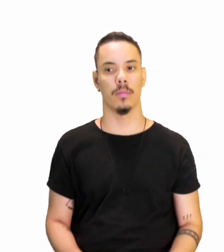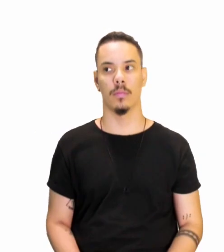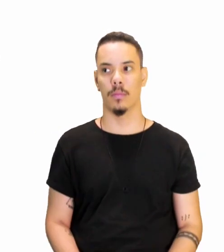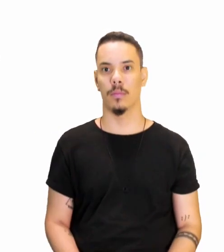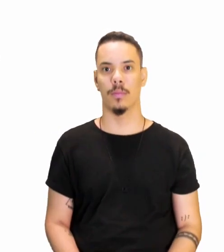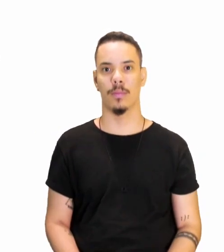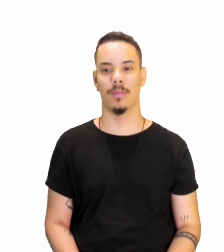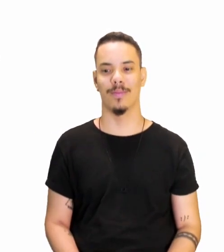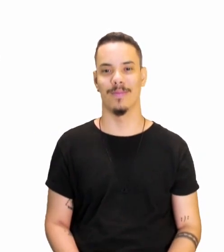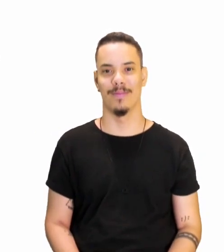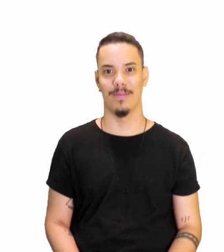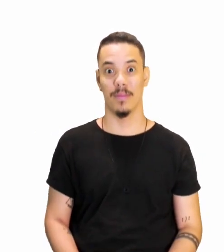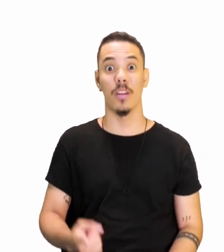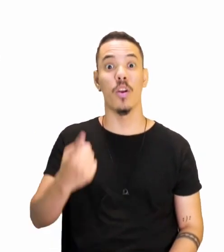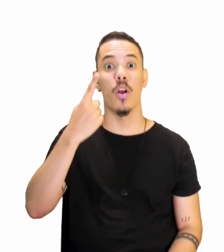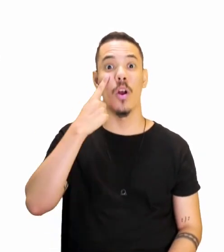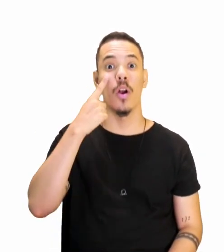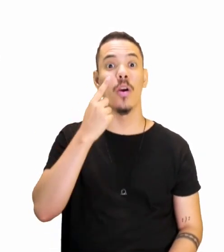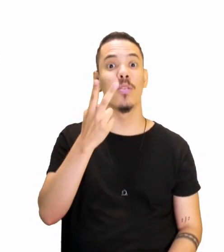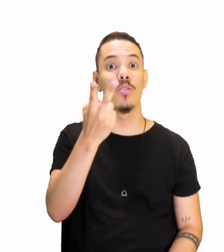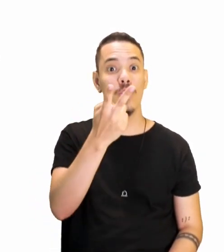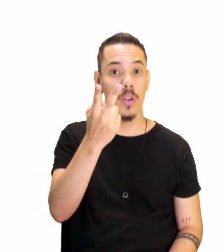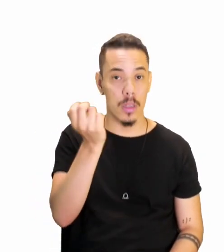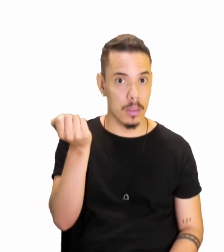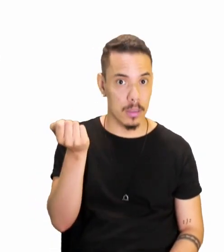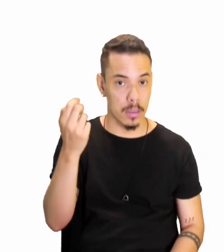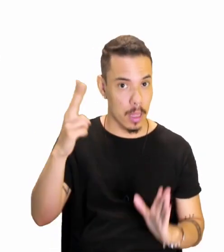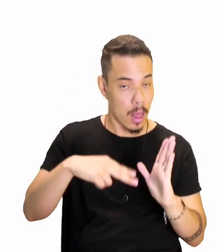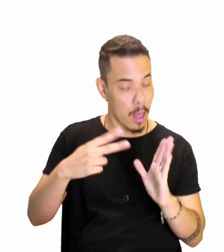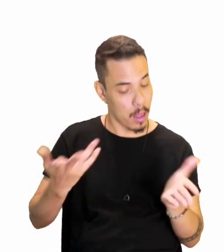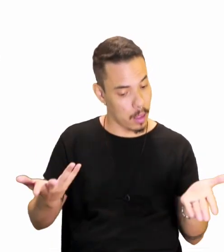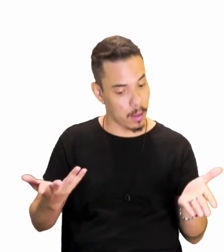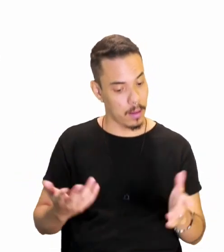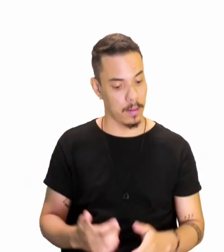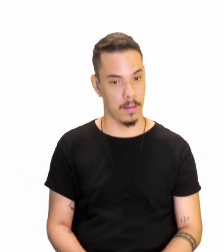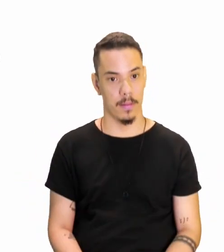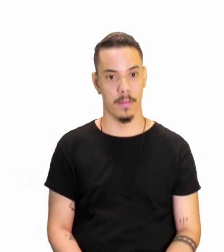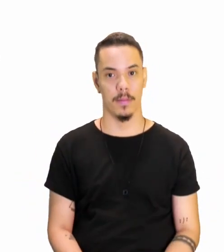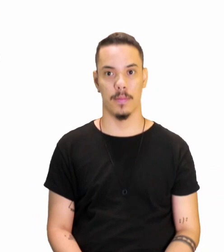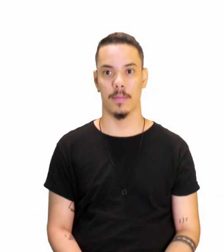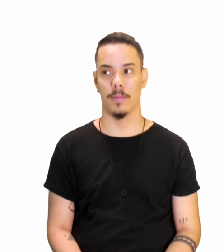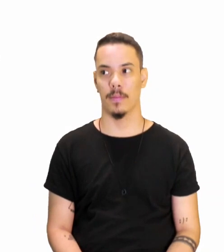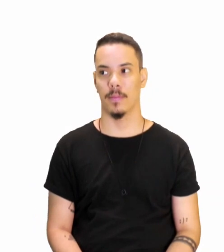ó. Olhando, fazendo a leitura.